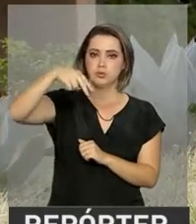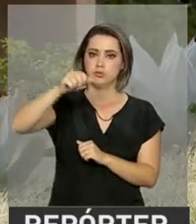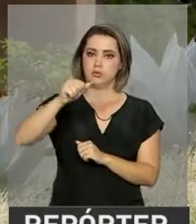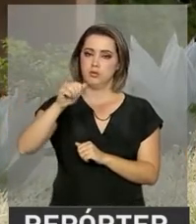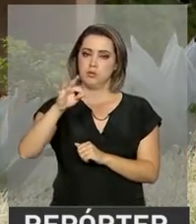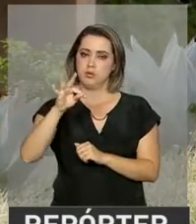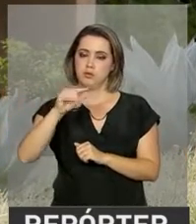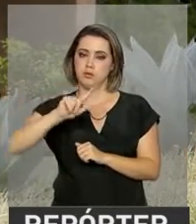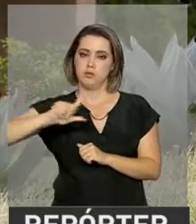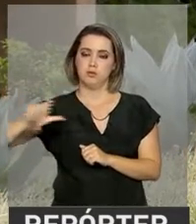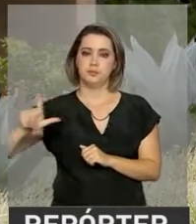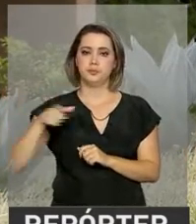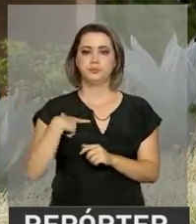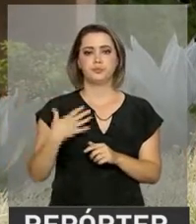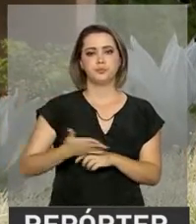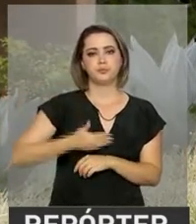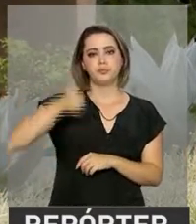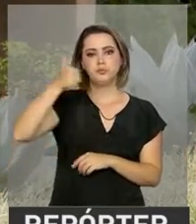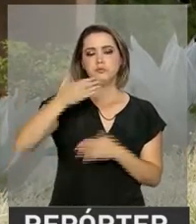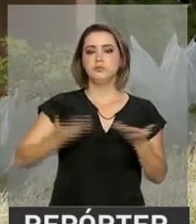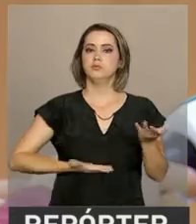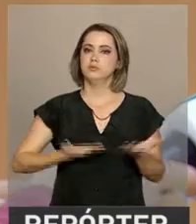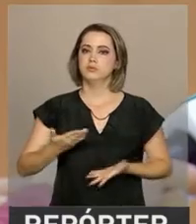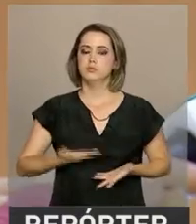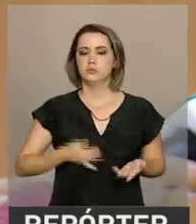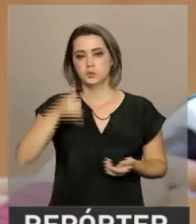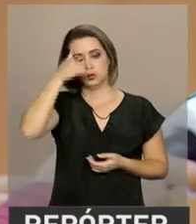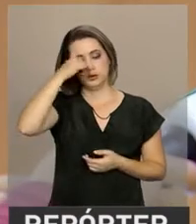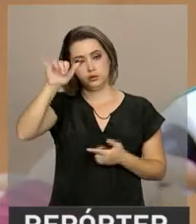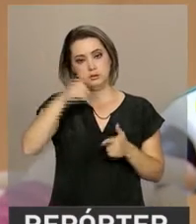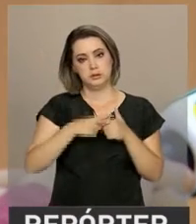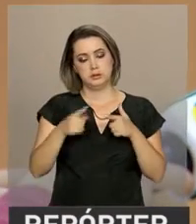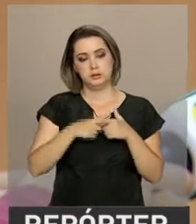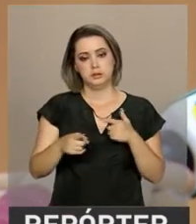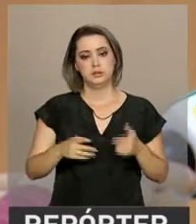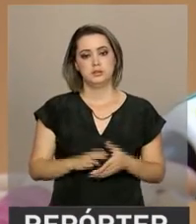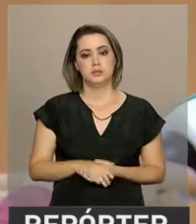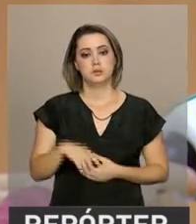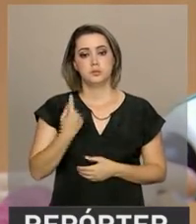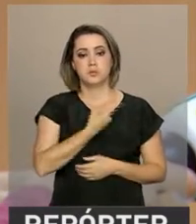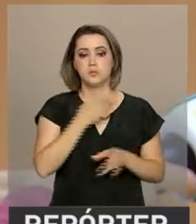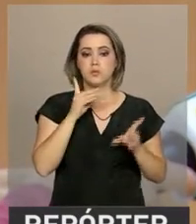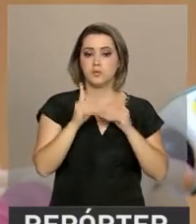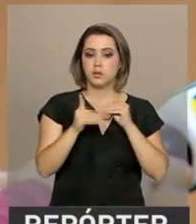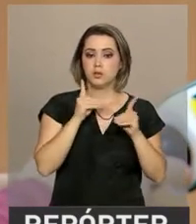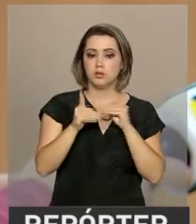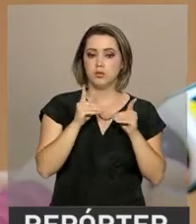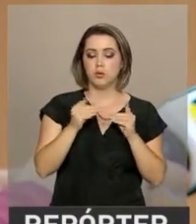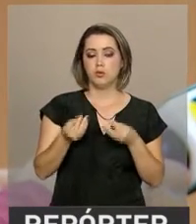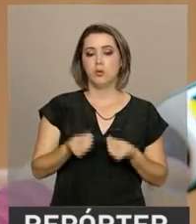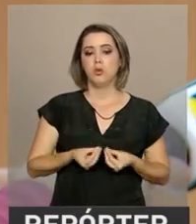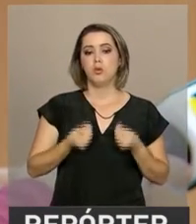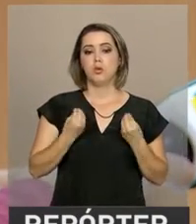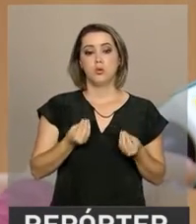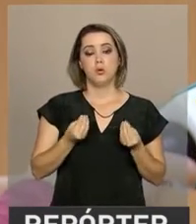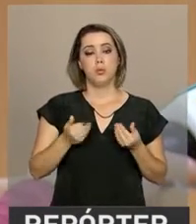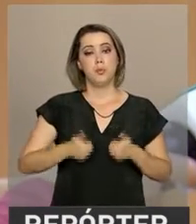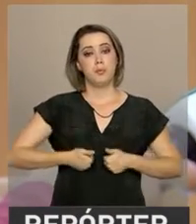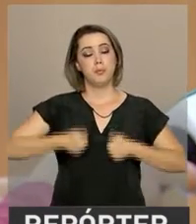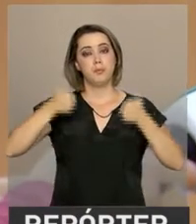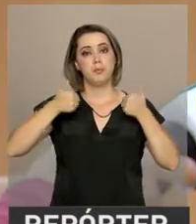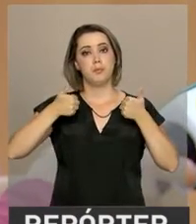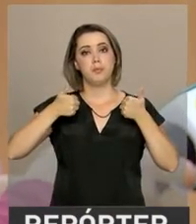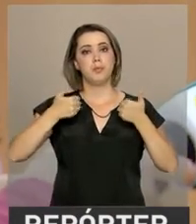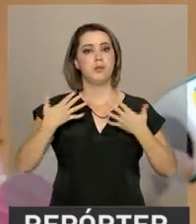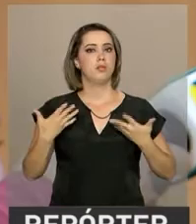de telecomunicações e prevenir os problemas. Estamos começando a discutir planos de qualidade para o setor, como é que a gente pode levar